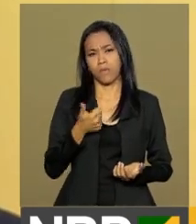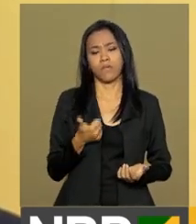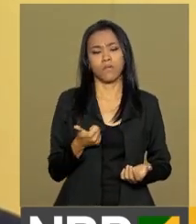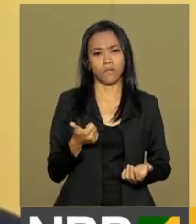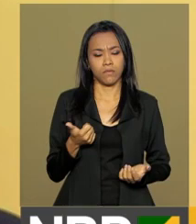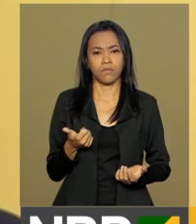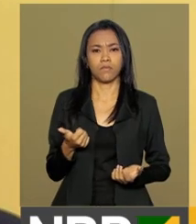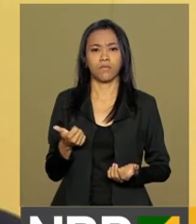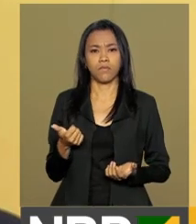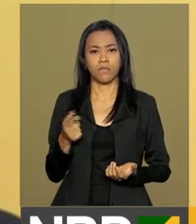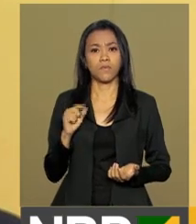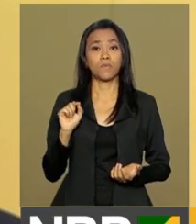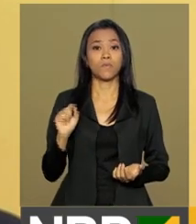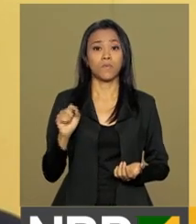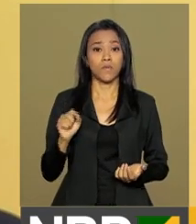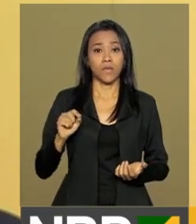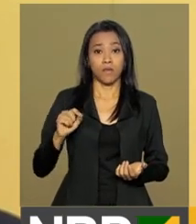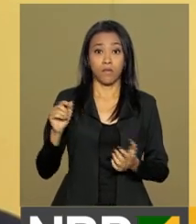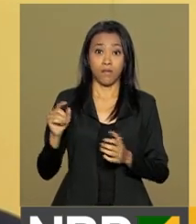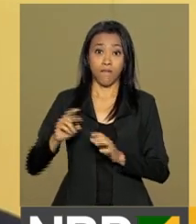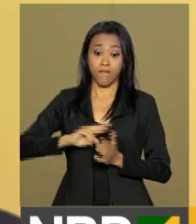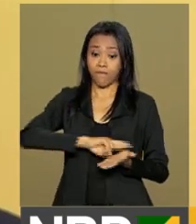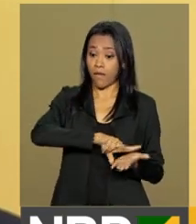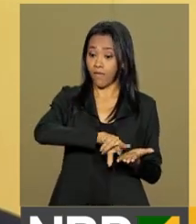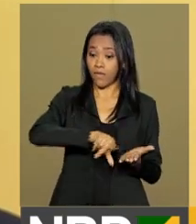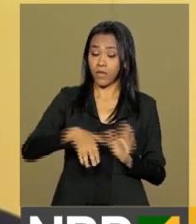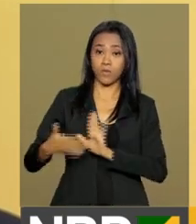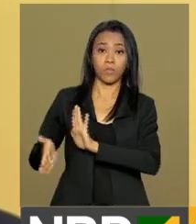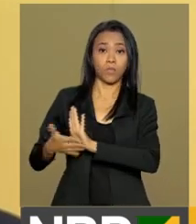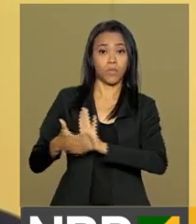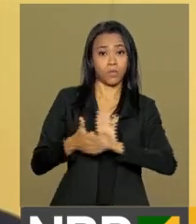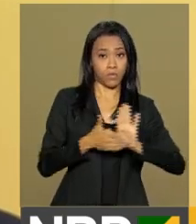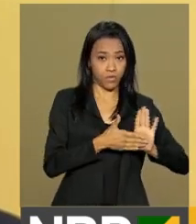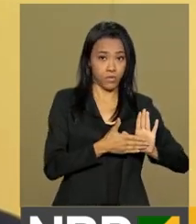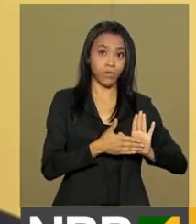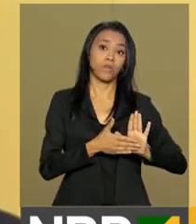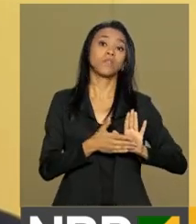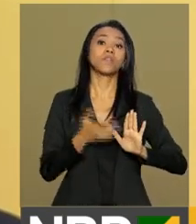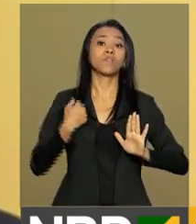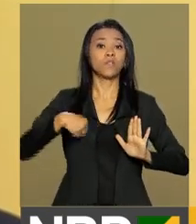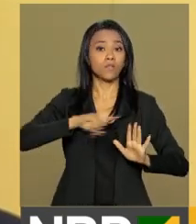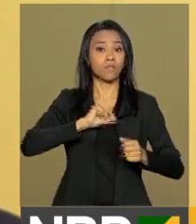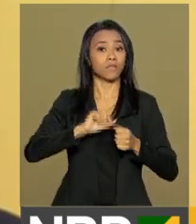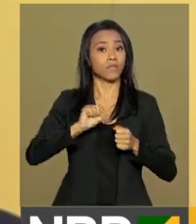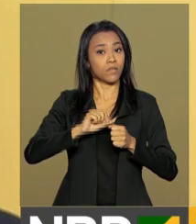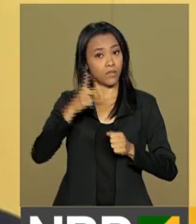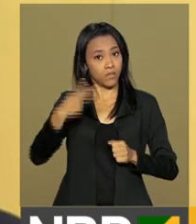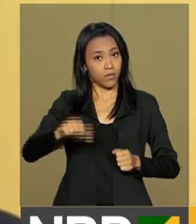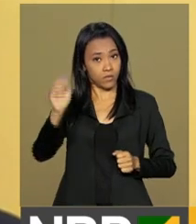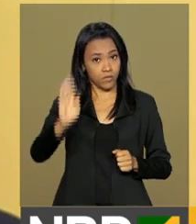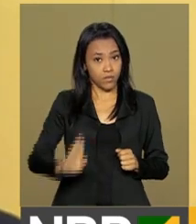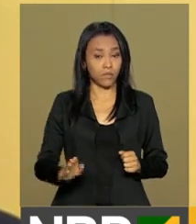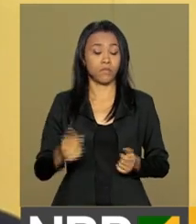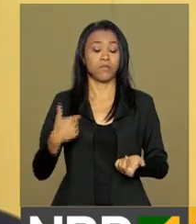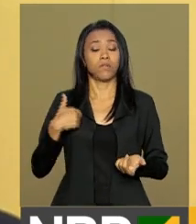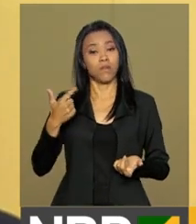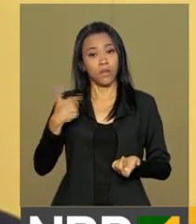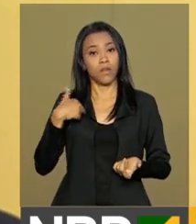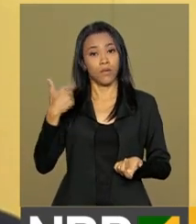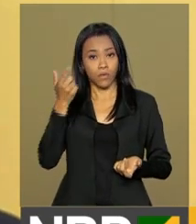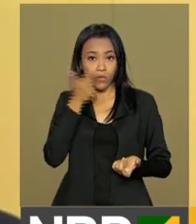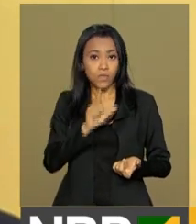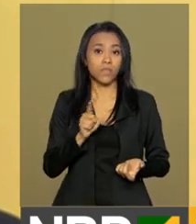fechando, um ciclo de reformas que nós estamos fazendo no Brasil. E eu reitero, nós conseguimos levar isso